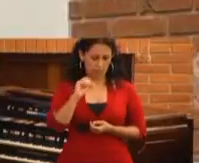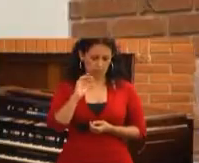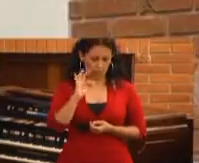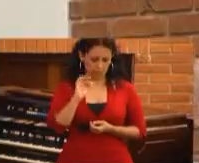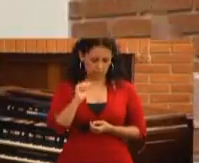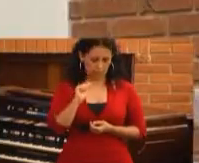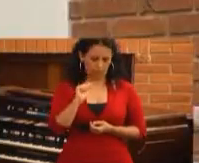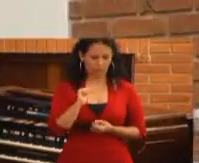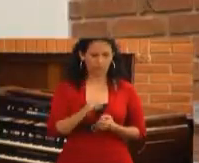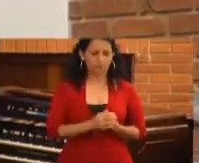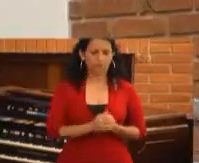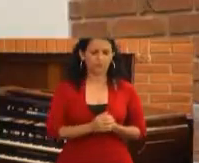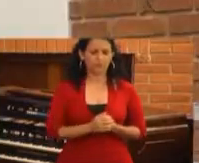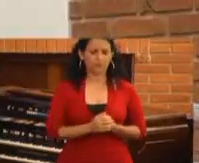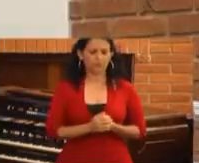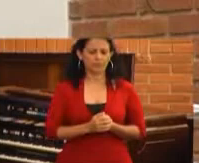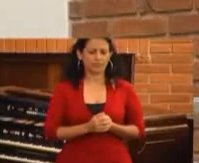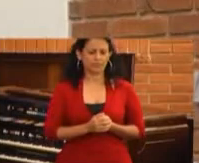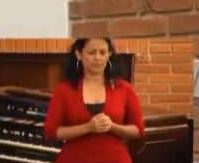que foi